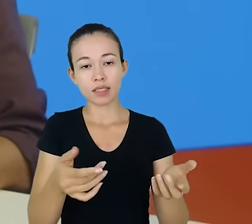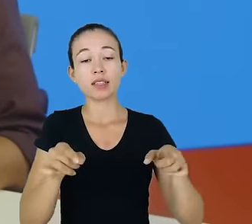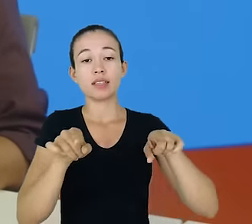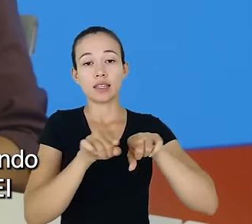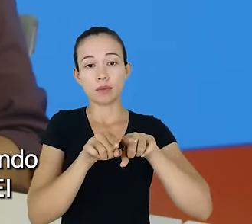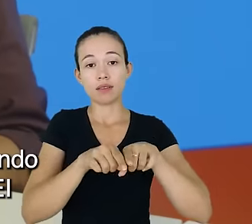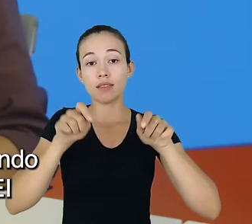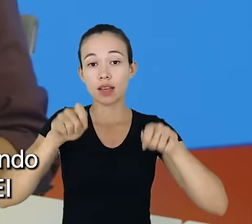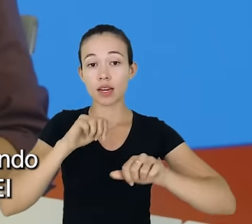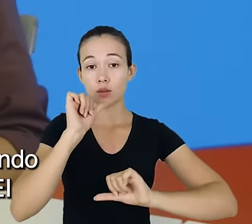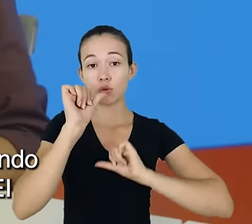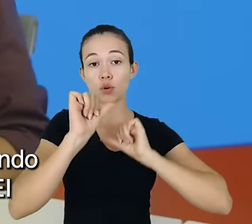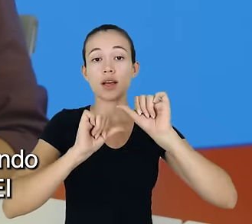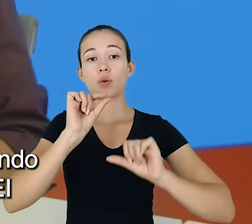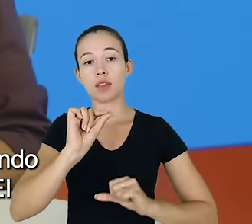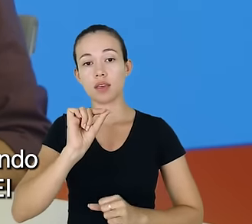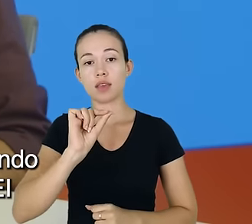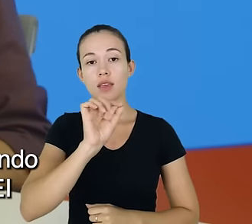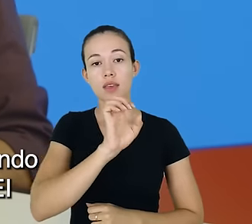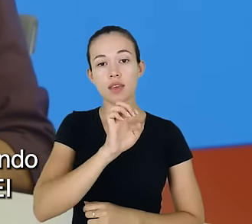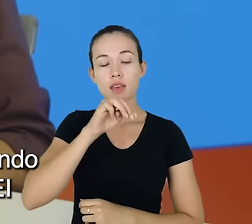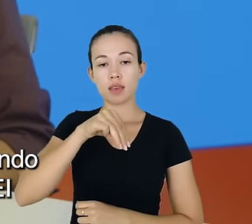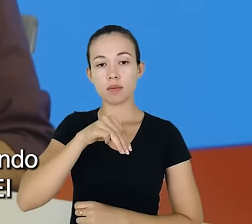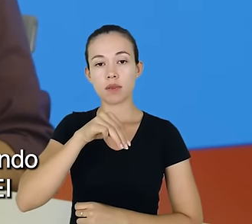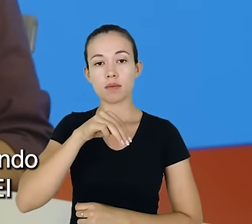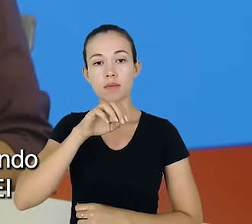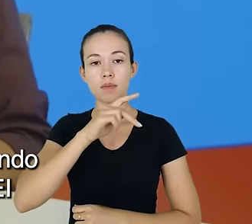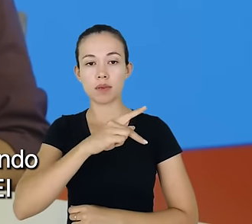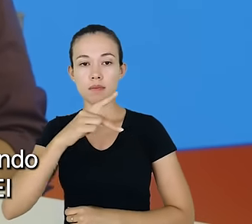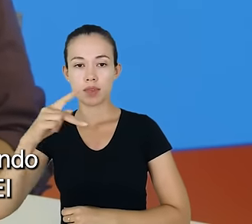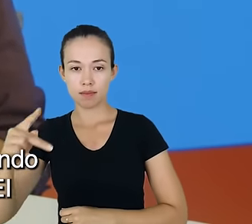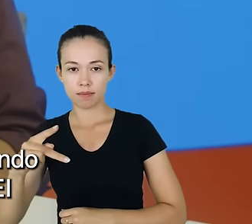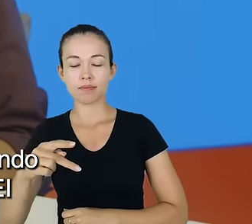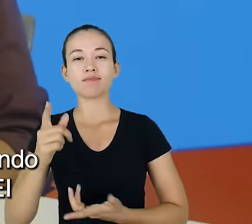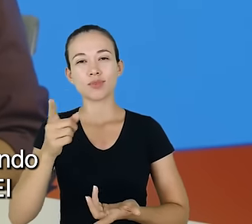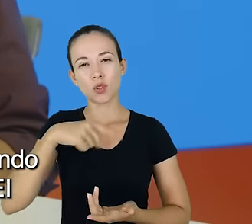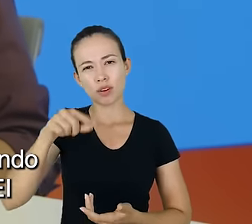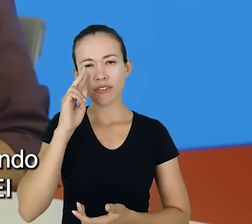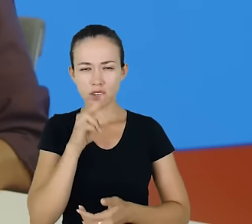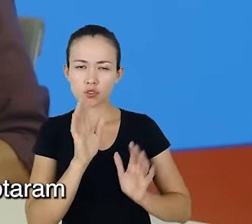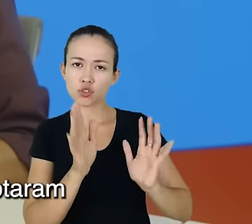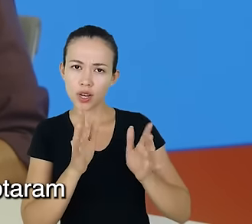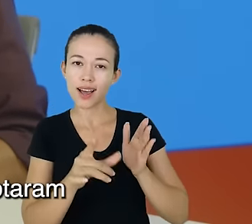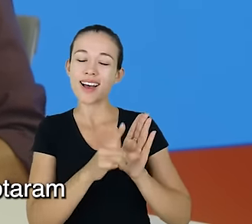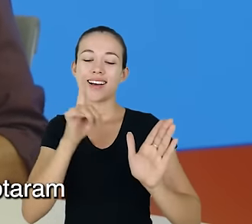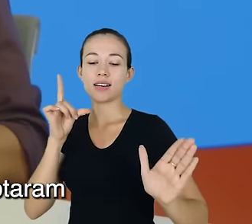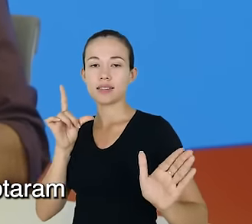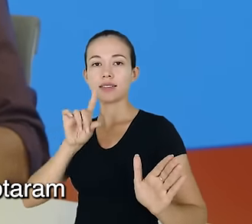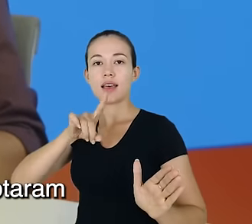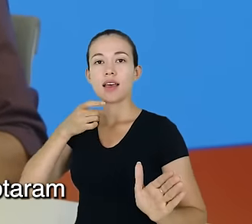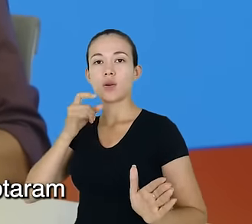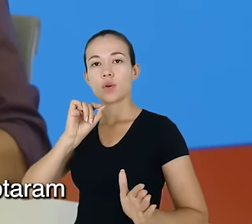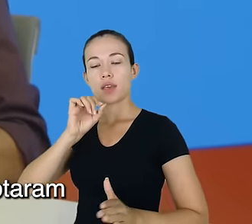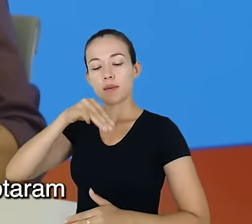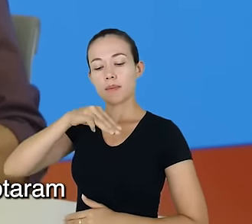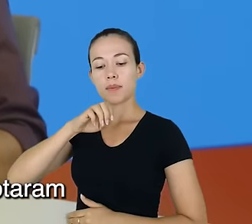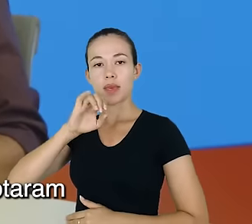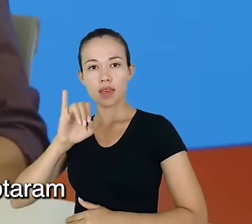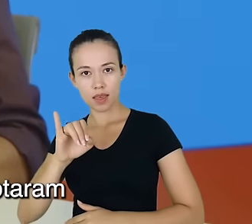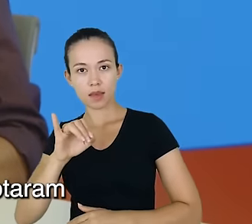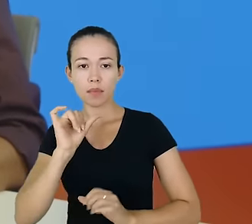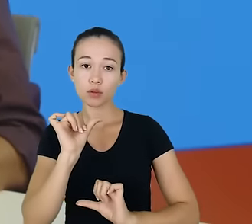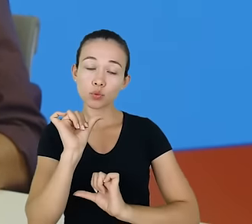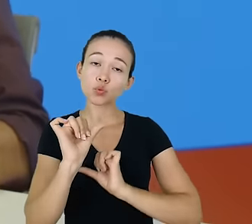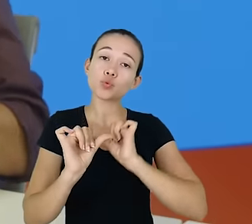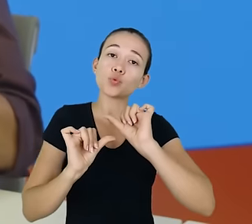e epp que é o que a gente hoje tá começando a observar com algumas alguns mei né que foram ou desenquadradas ou que